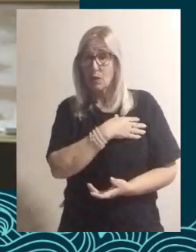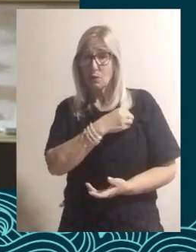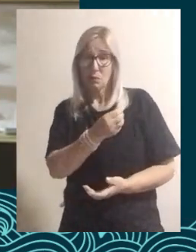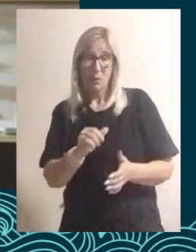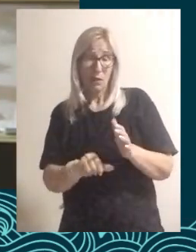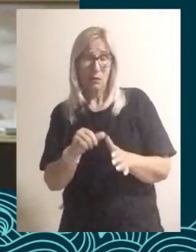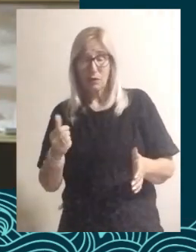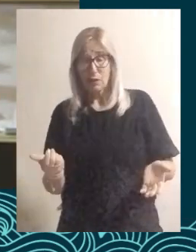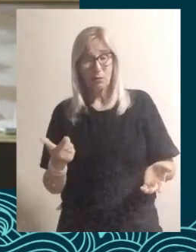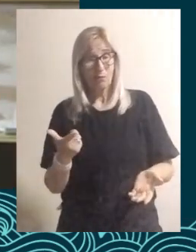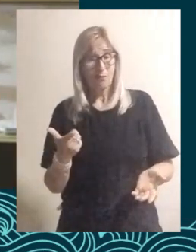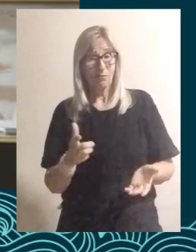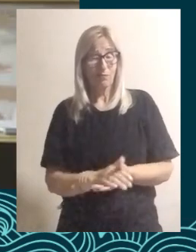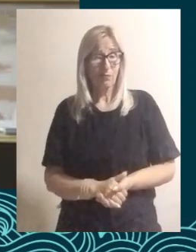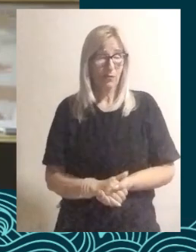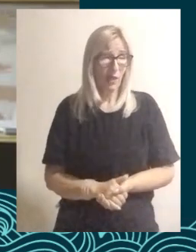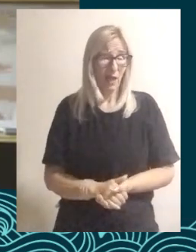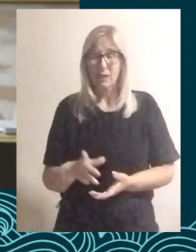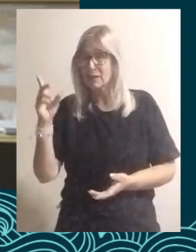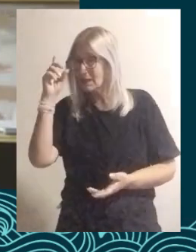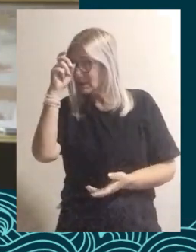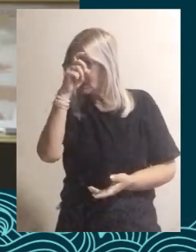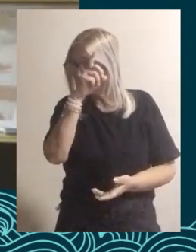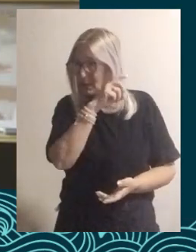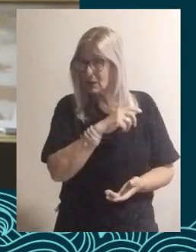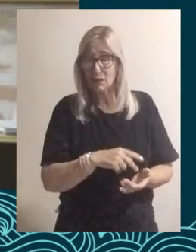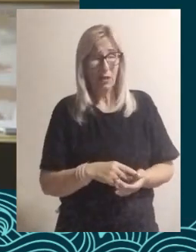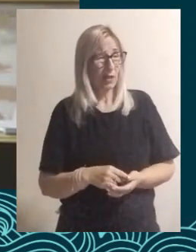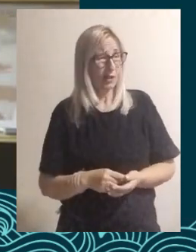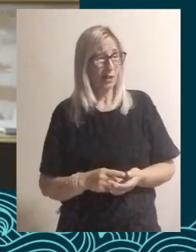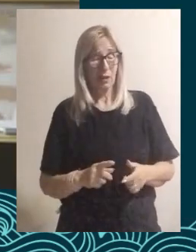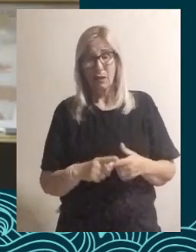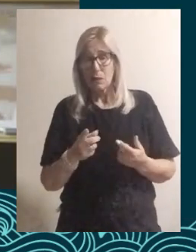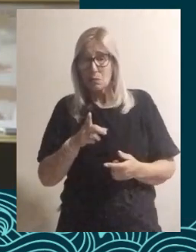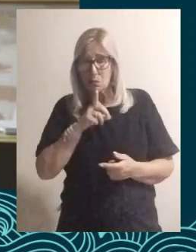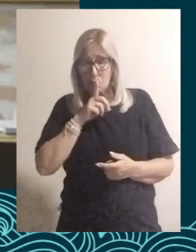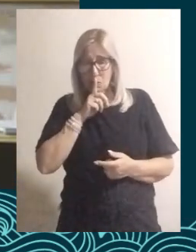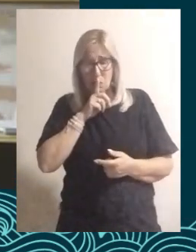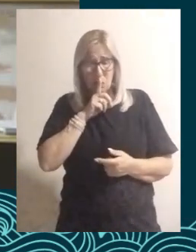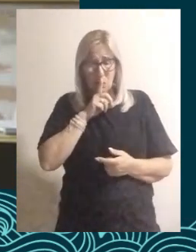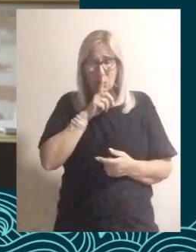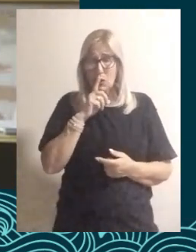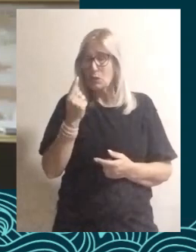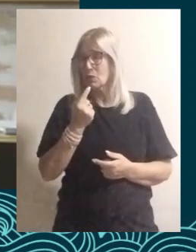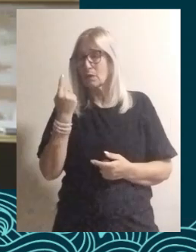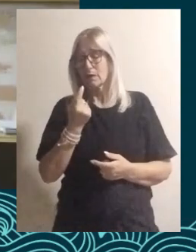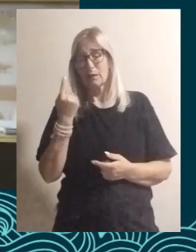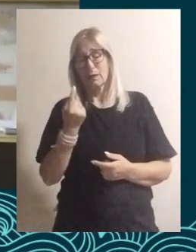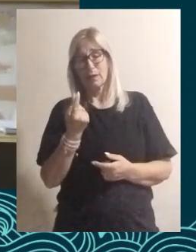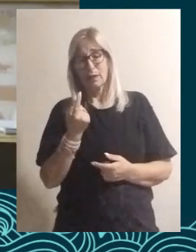minha mãe meu quando eu tive também. meu primeiro filho. Então, assim, muitas dificuldades foram passadas